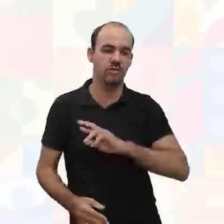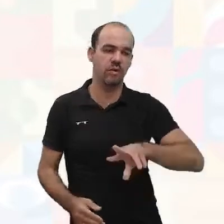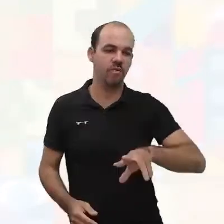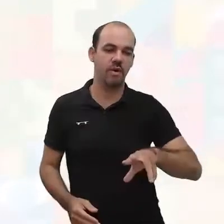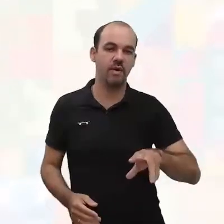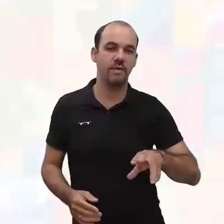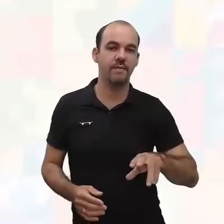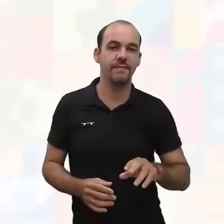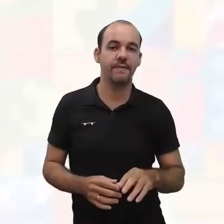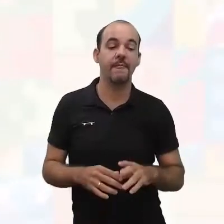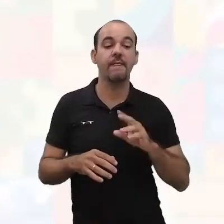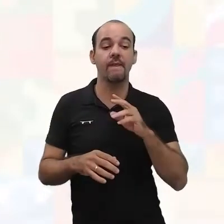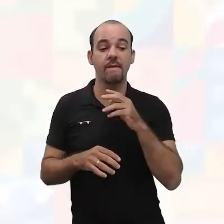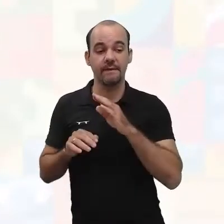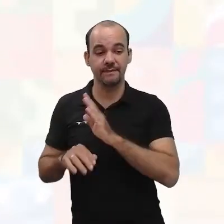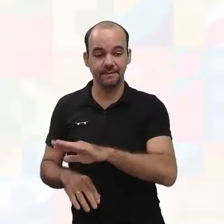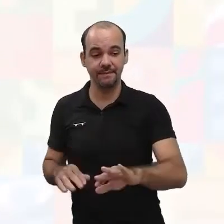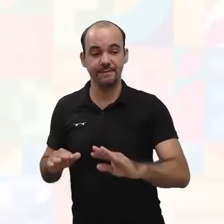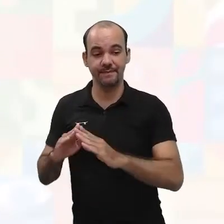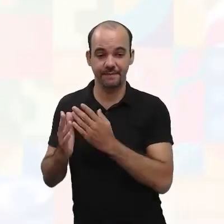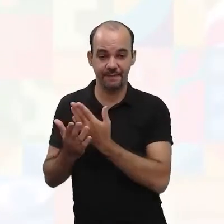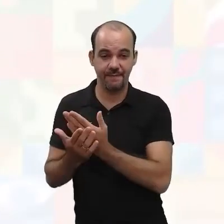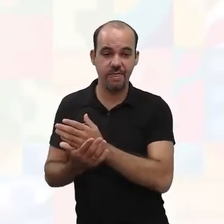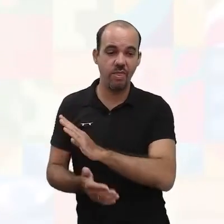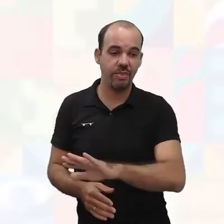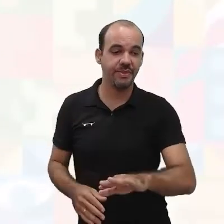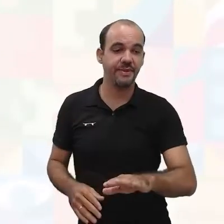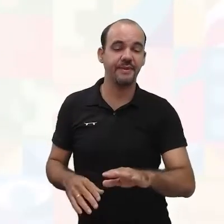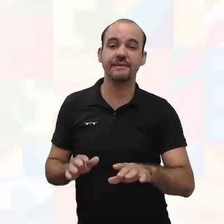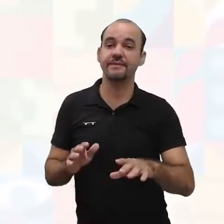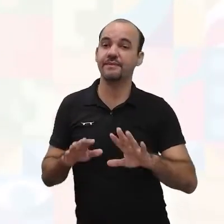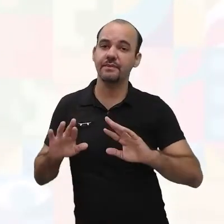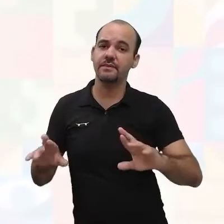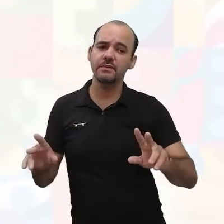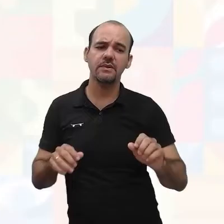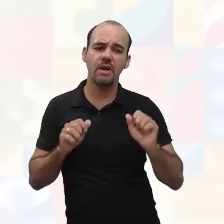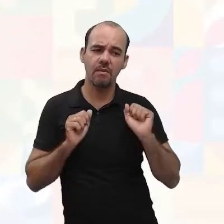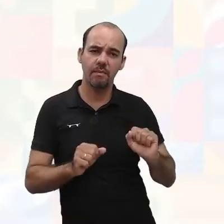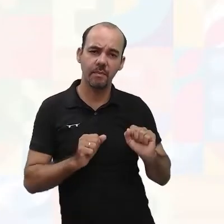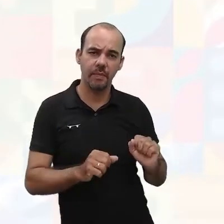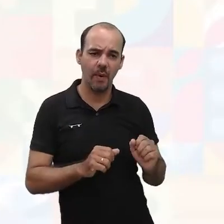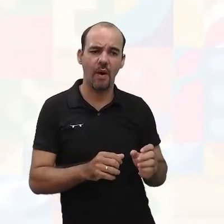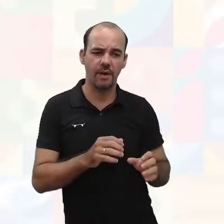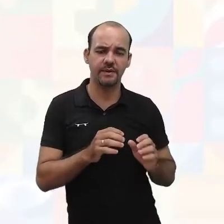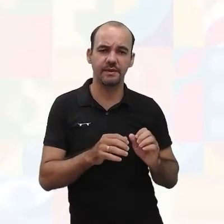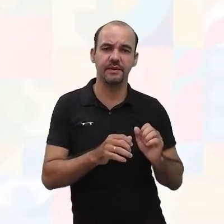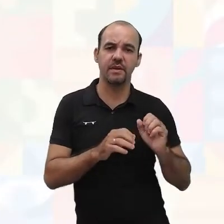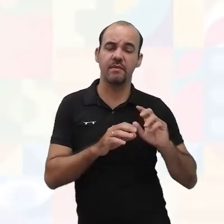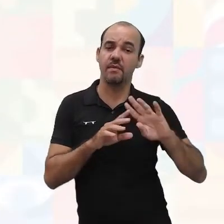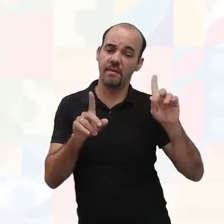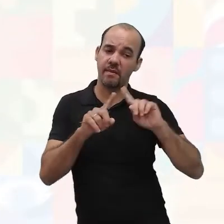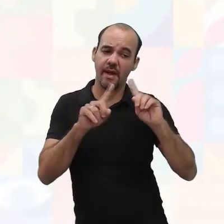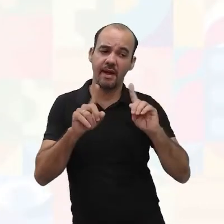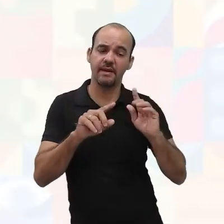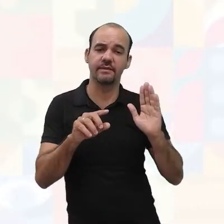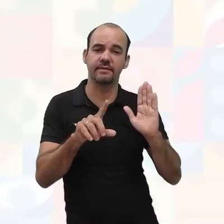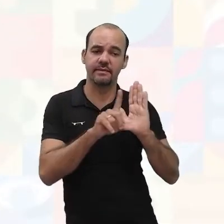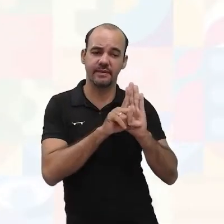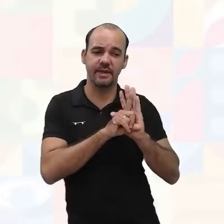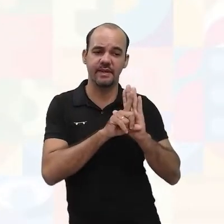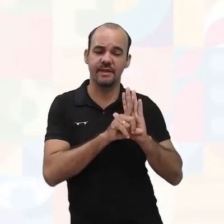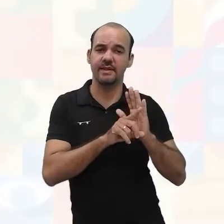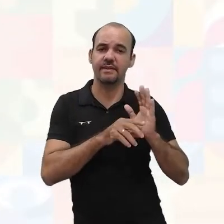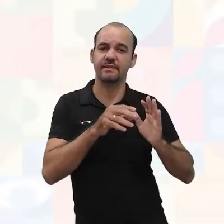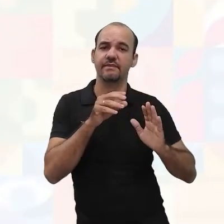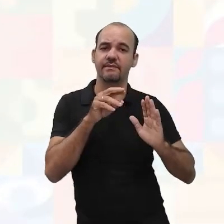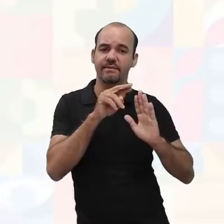forma maestral com todas as obrigações legais previstas na legislação, que no caso é aqui o ensino médio, o ensino técnico. Não